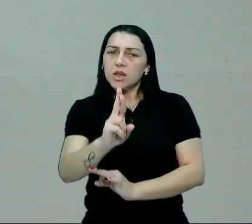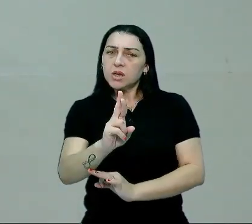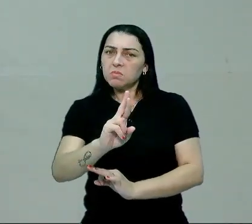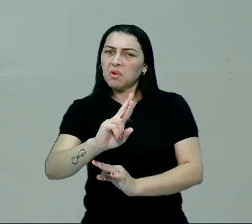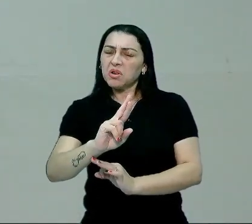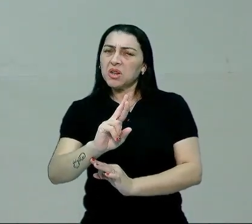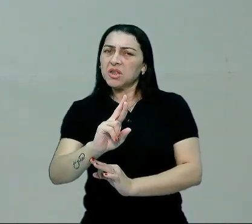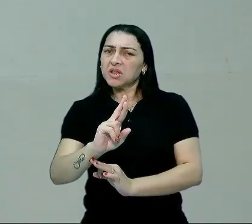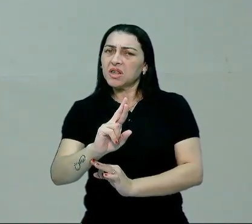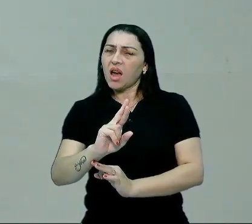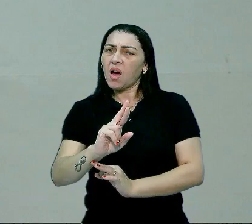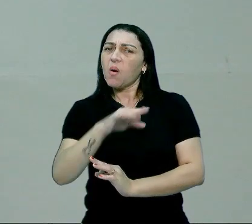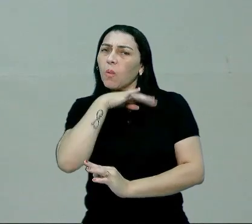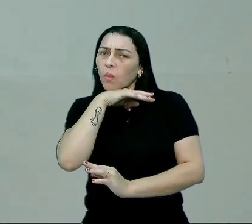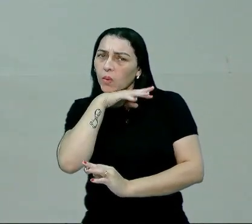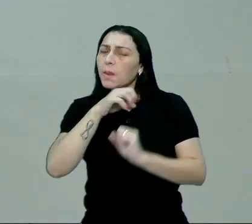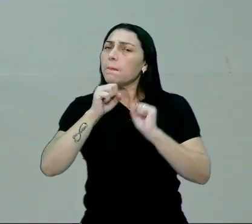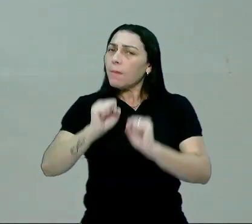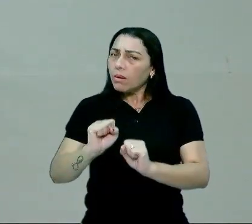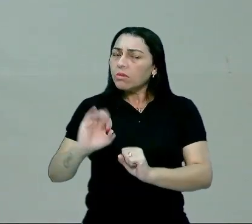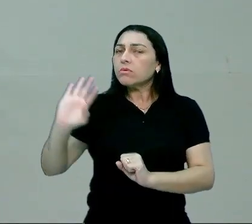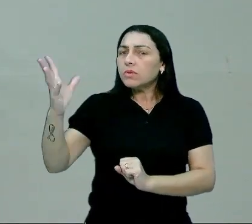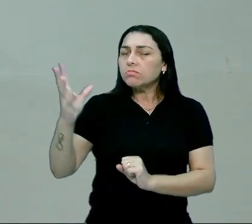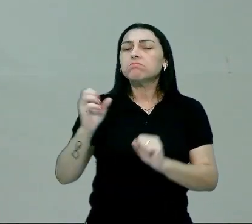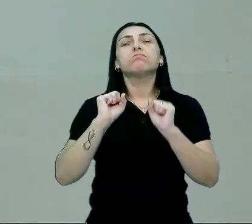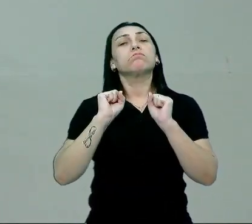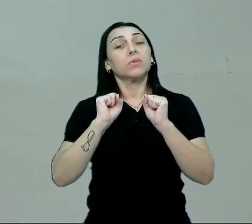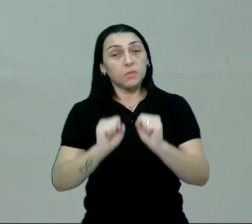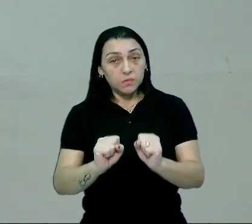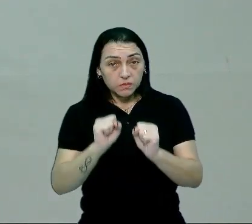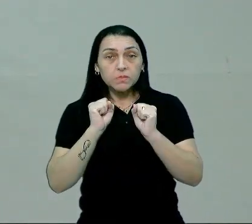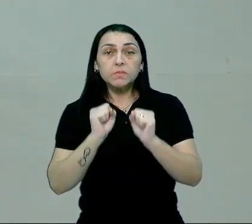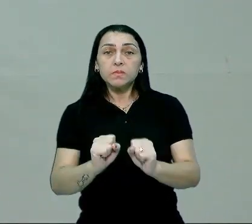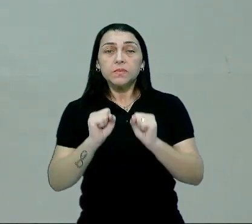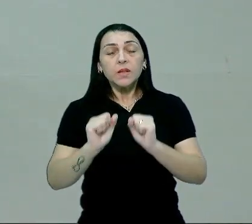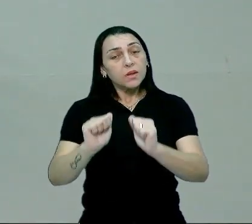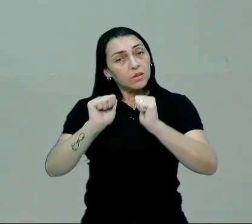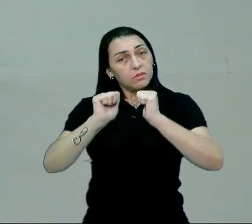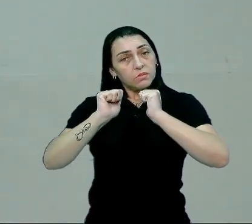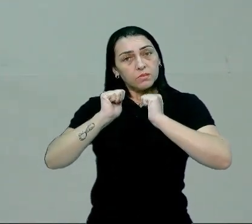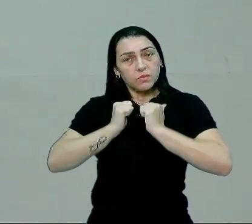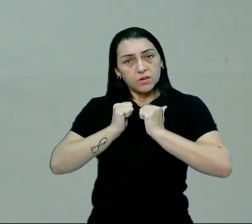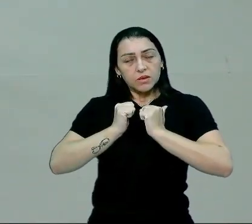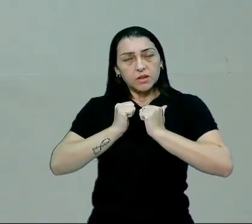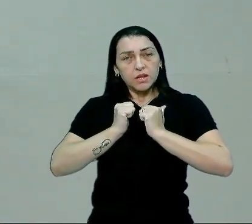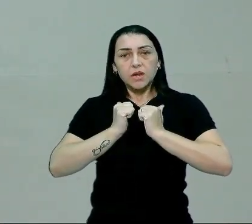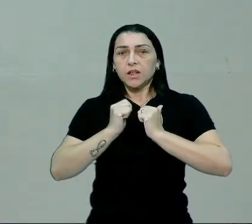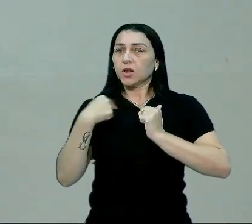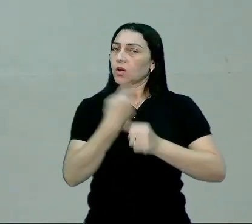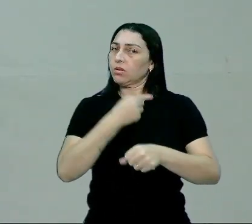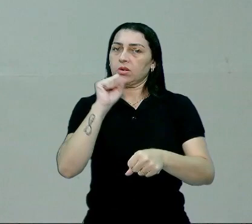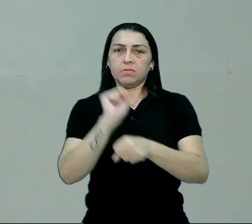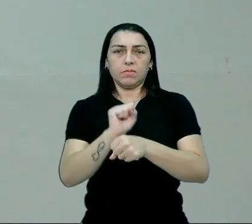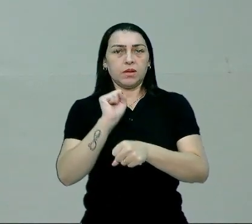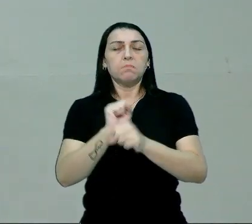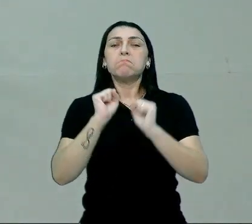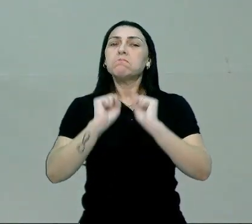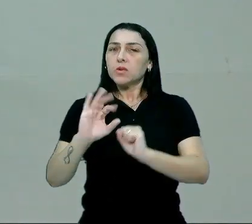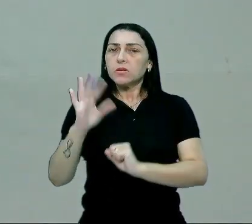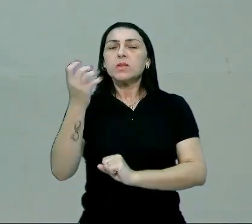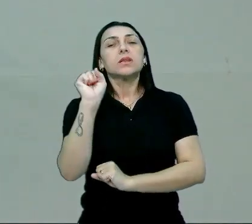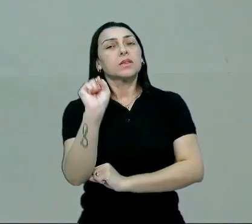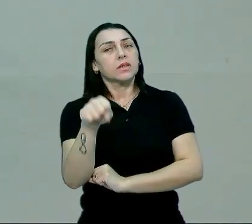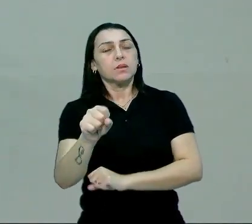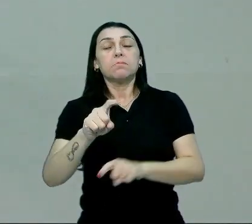resposta completamente desagradável? Pode acontecer? Pode. Esse comportamento inesperado, ele pode ocorrer sim.